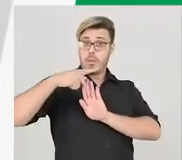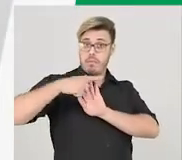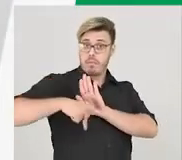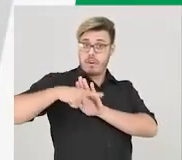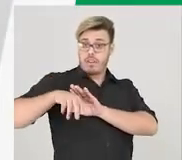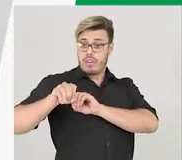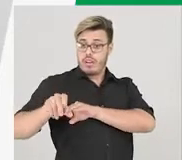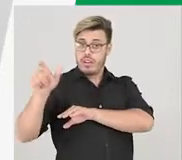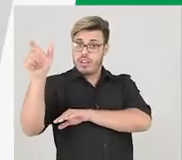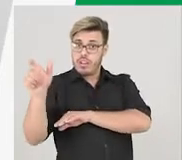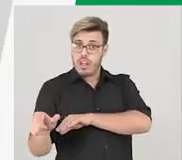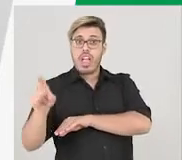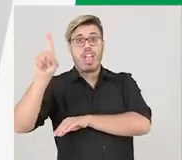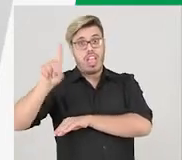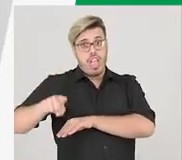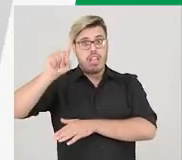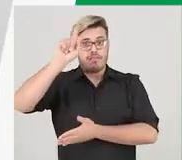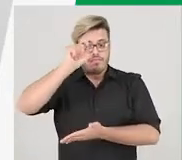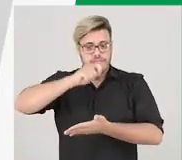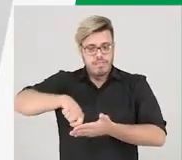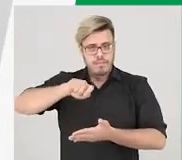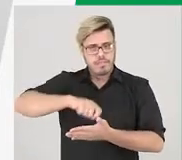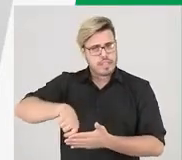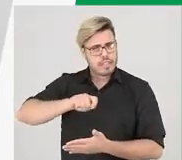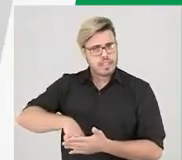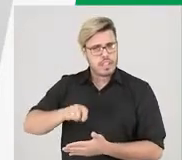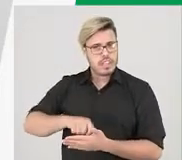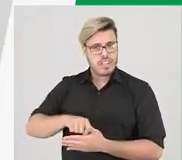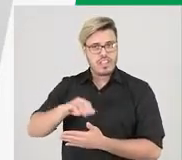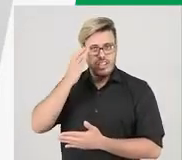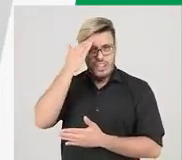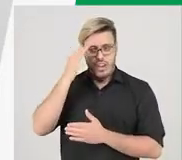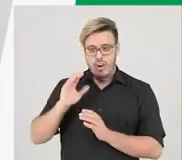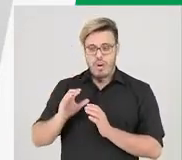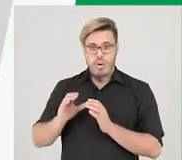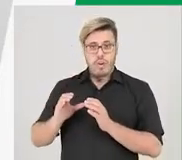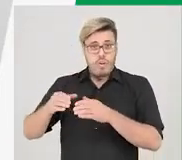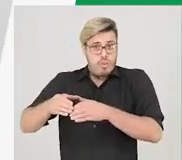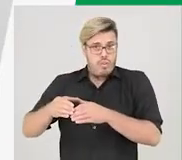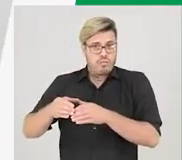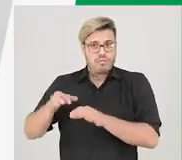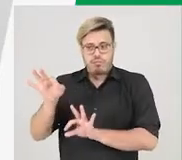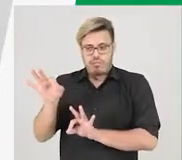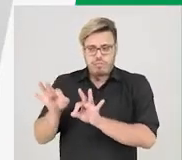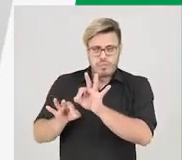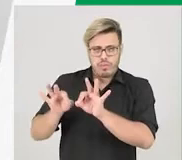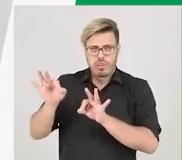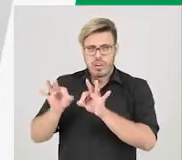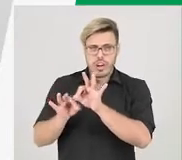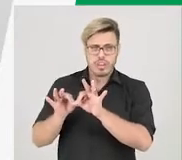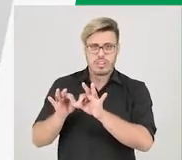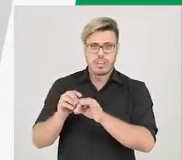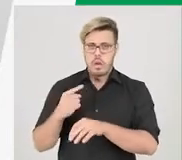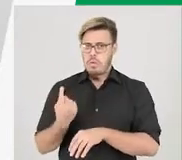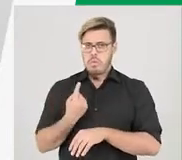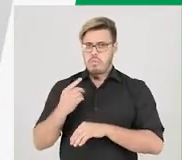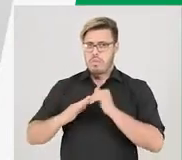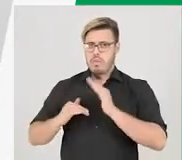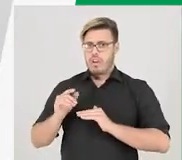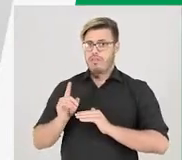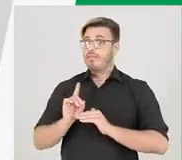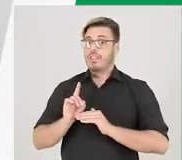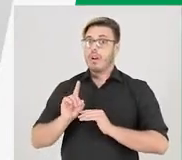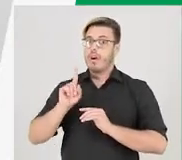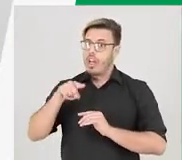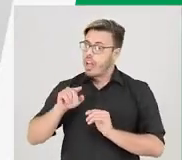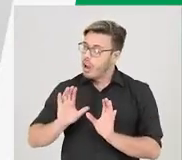em equipe, como eu disse, não pode ser uma pessoa só para fazê-lo. E ele pode contar, então, com a participação da família e do